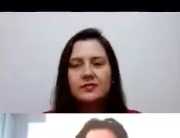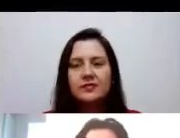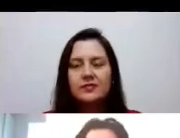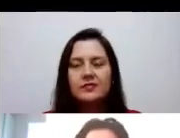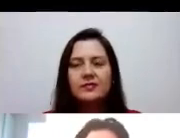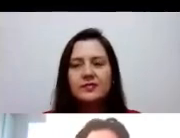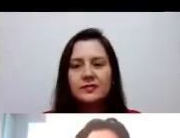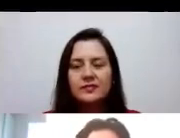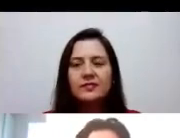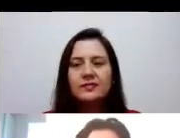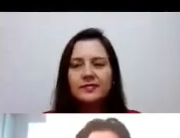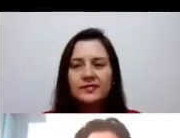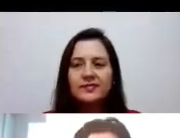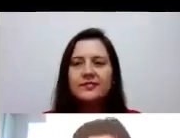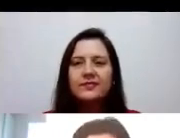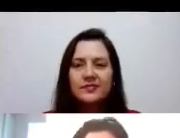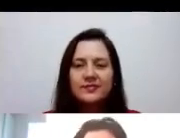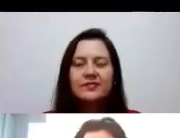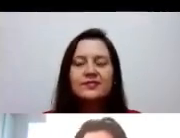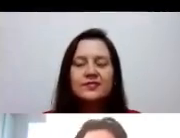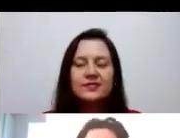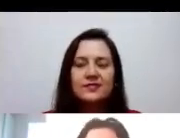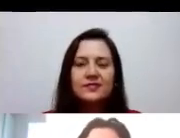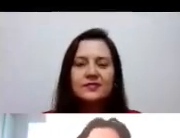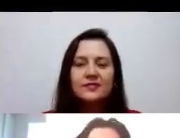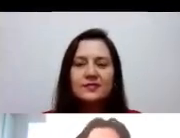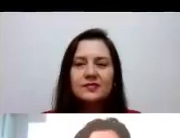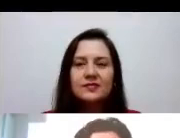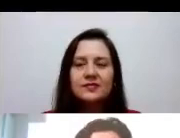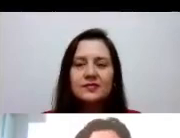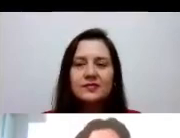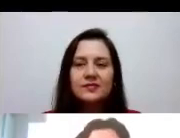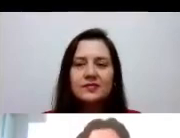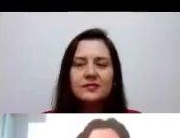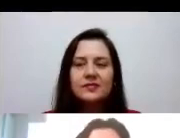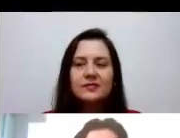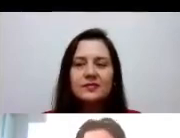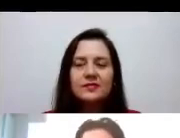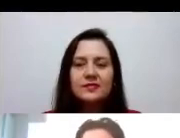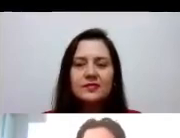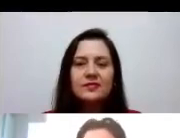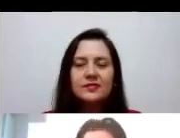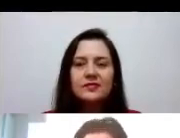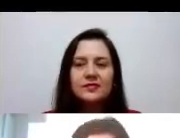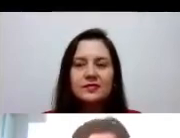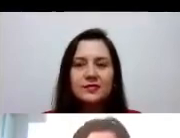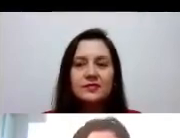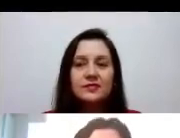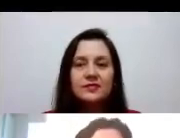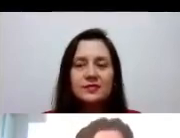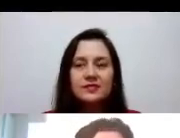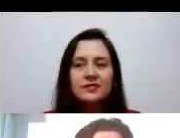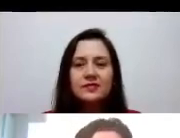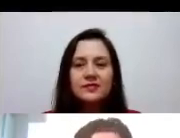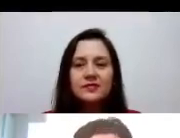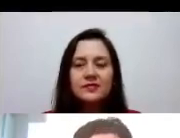fizesse uma boa parte de estrutura anterior. Então a gente tem que pensar nisso. A eficiência é fazer, não é deixar